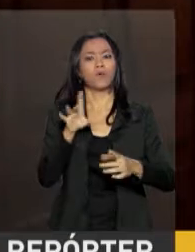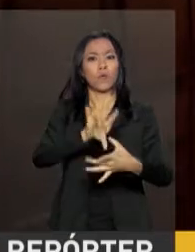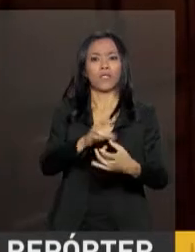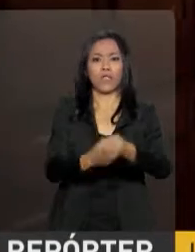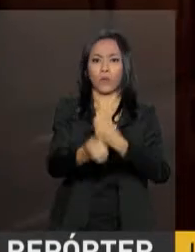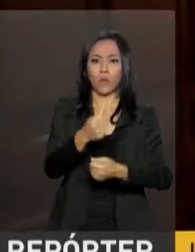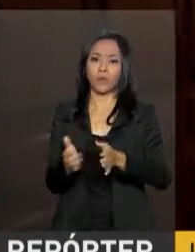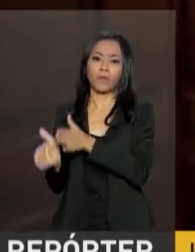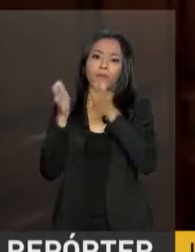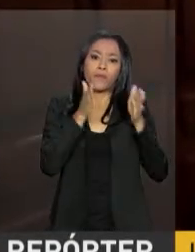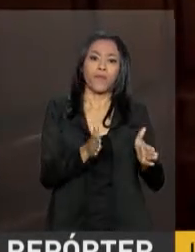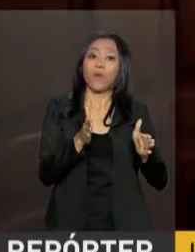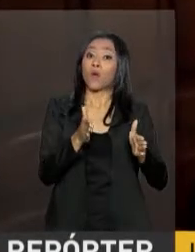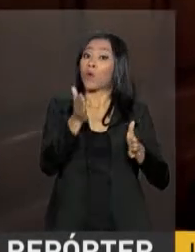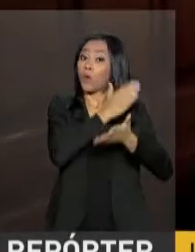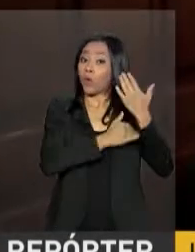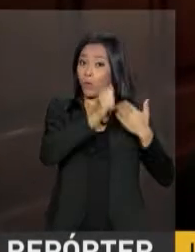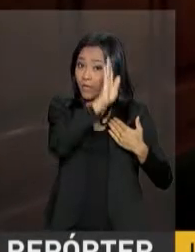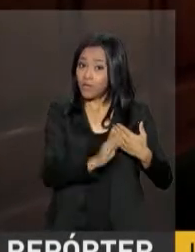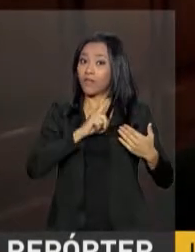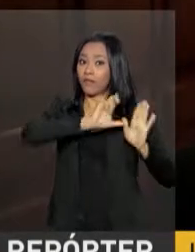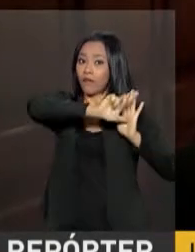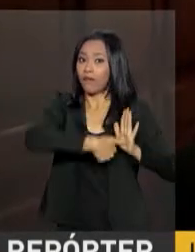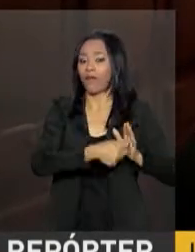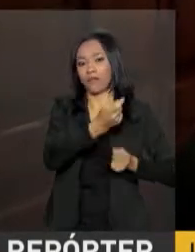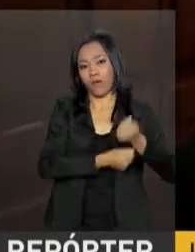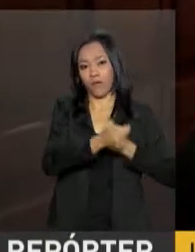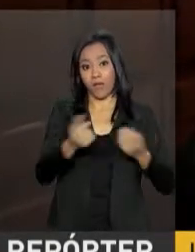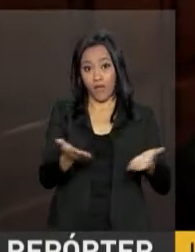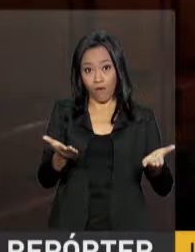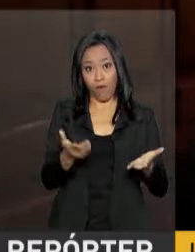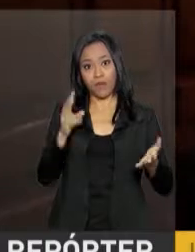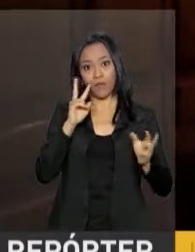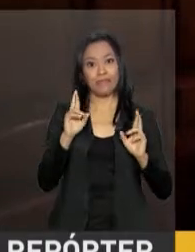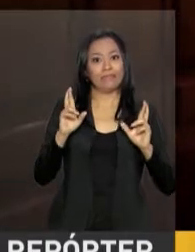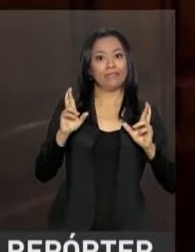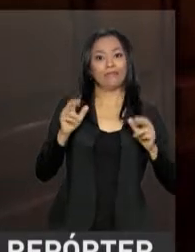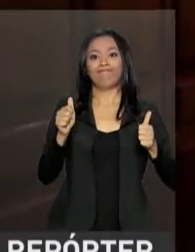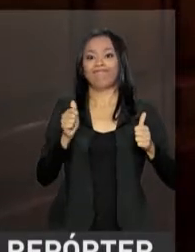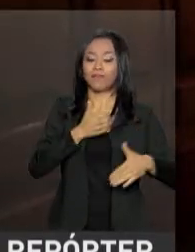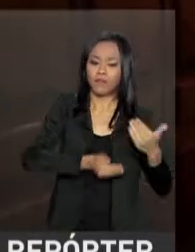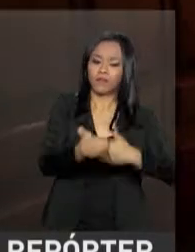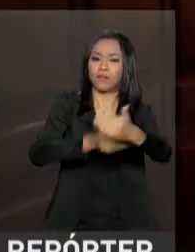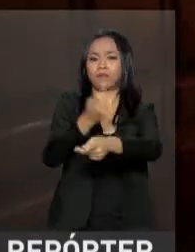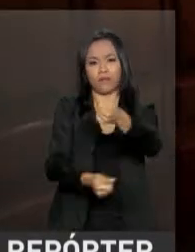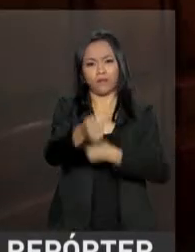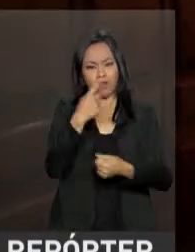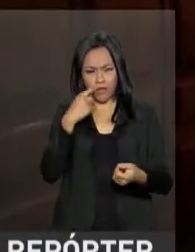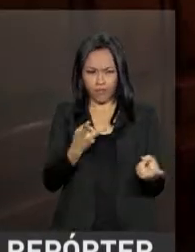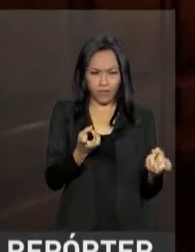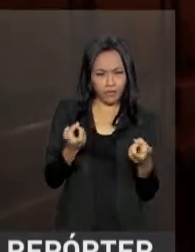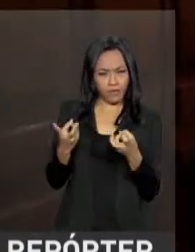uma recessão muito grande e nós temos agora uma grande expectativa de retomada de crescimento. Eu tenho visto o empresariado